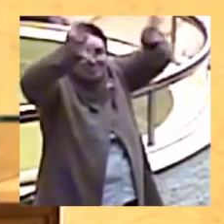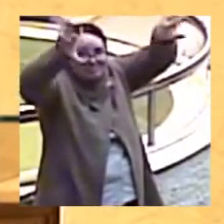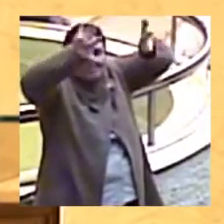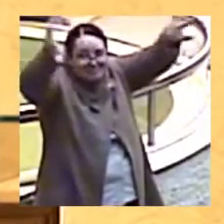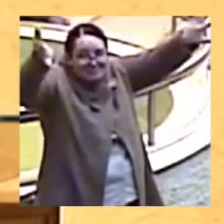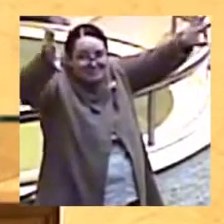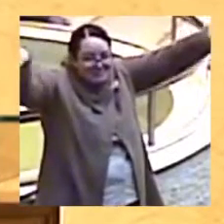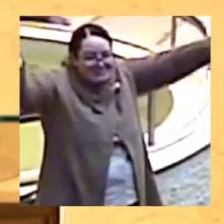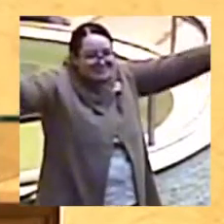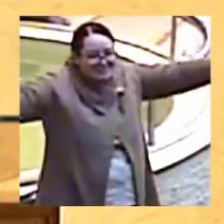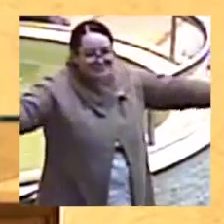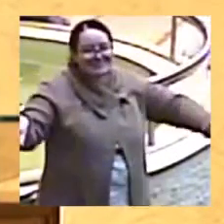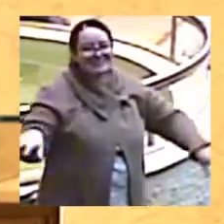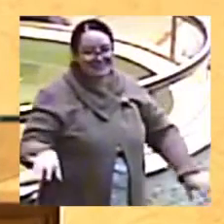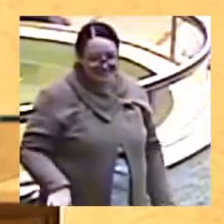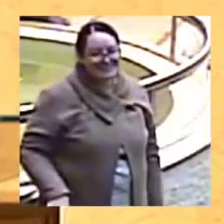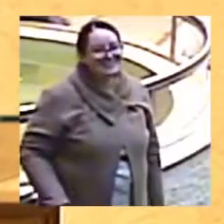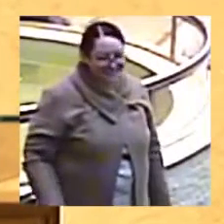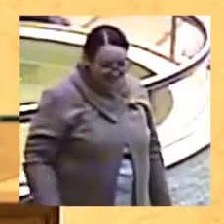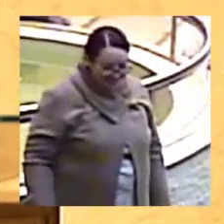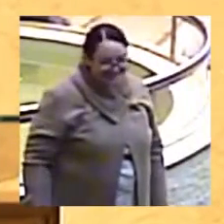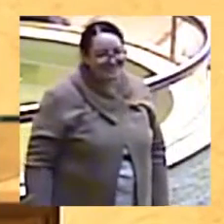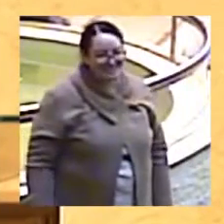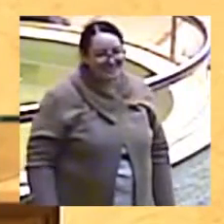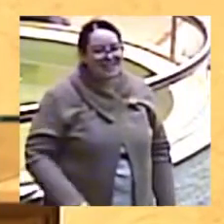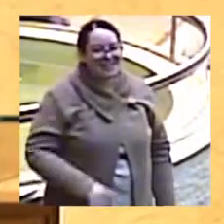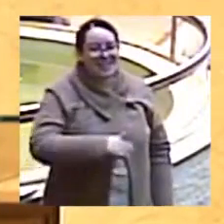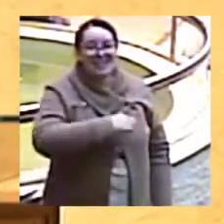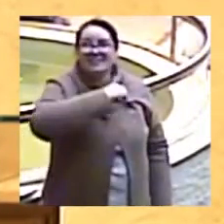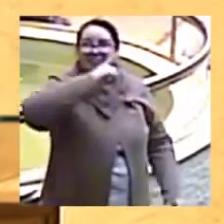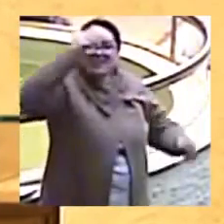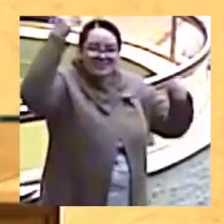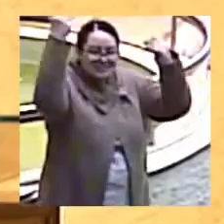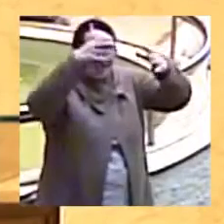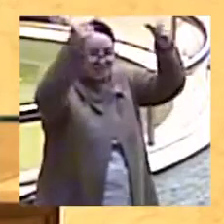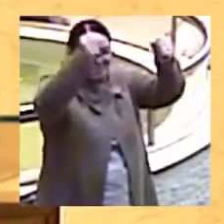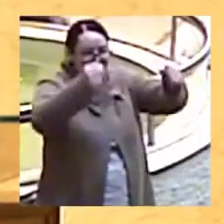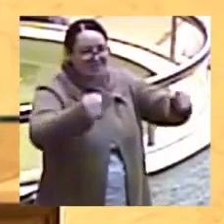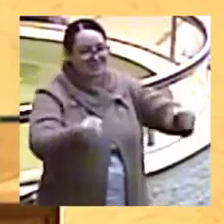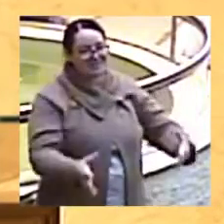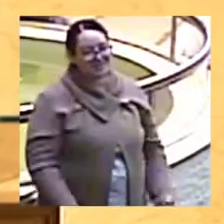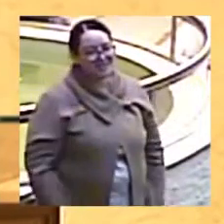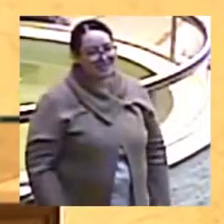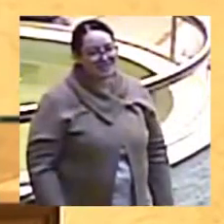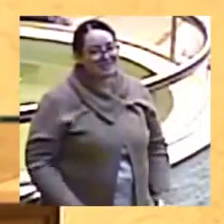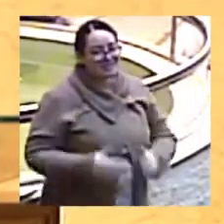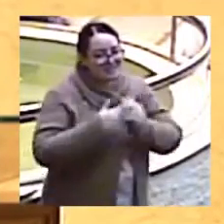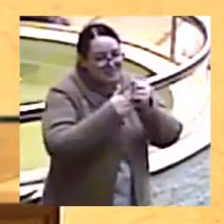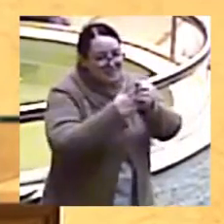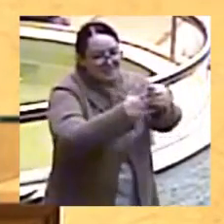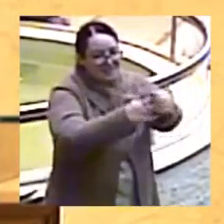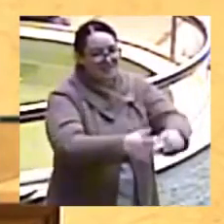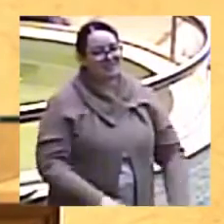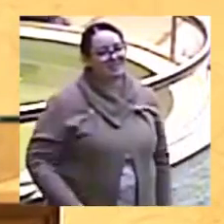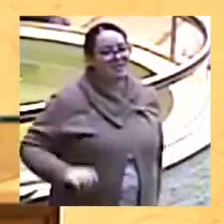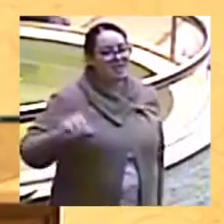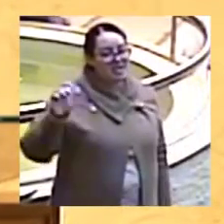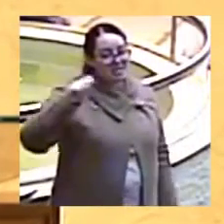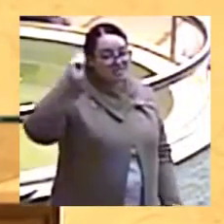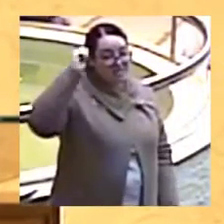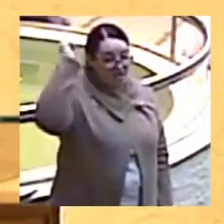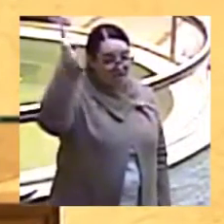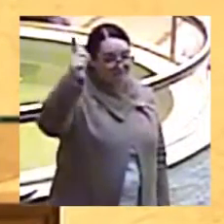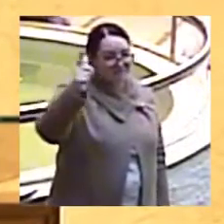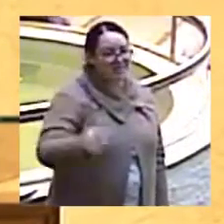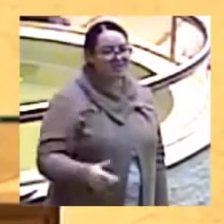pelo poder, de Deus. Deus, está, na direção. Deus, está, na direção. Davi, também, salmista,